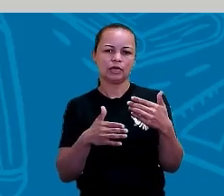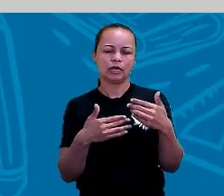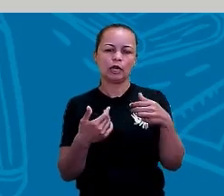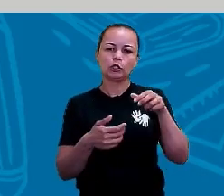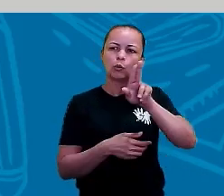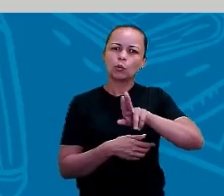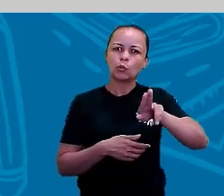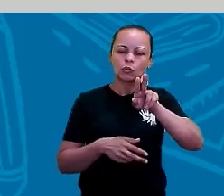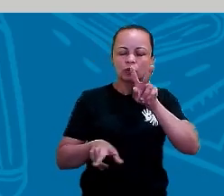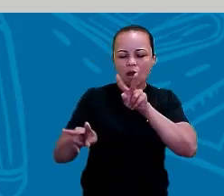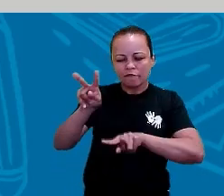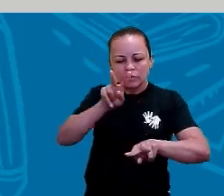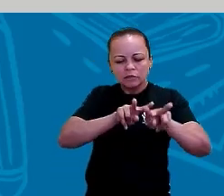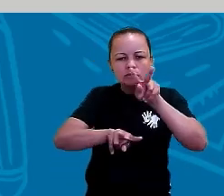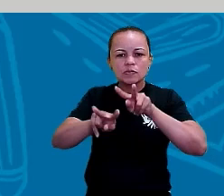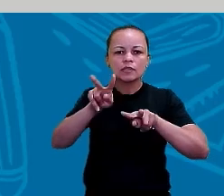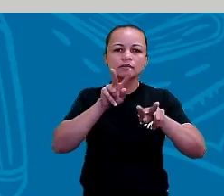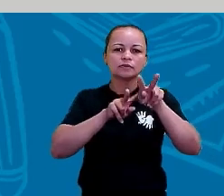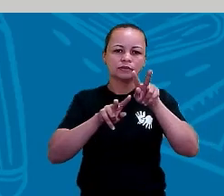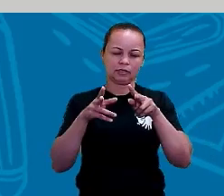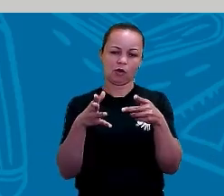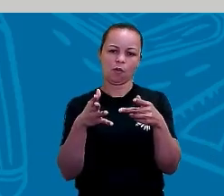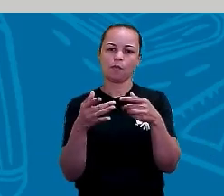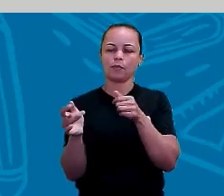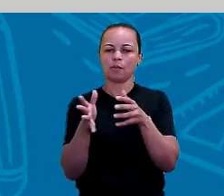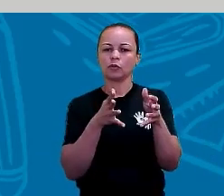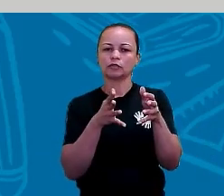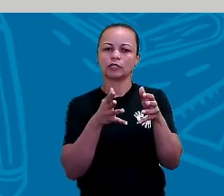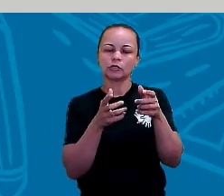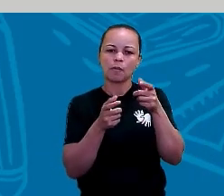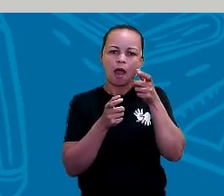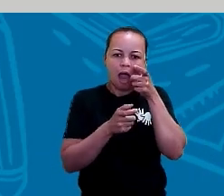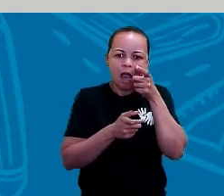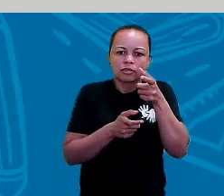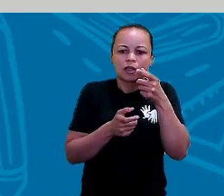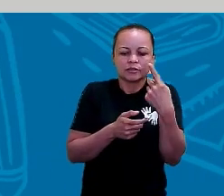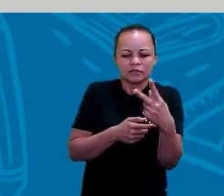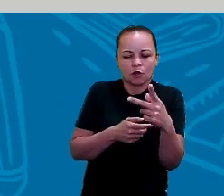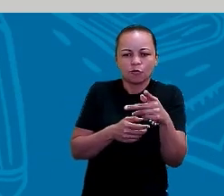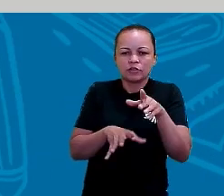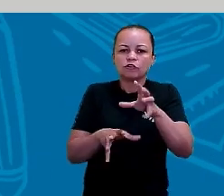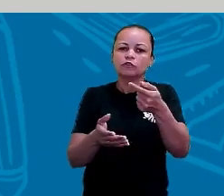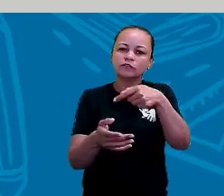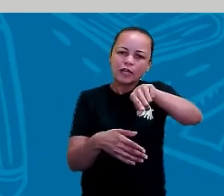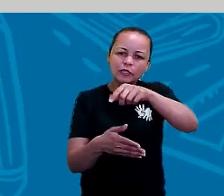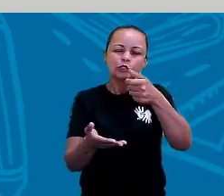magia da visualização da imagem para poder chamar a sua atenção e você